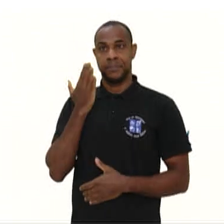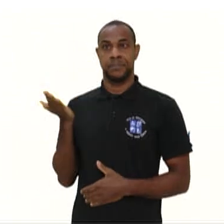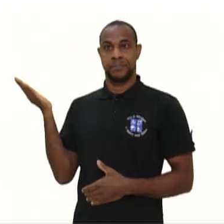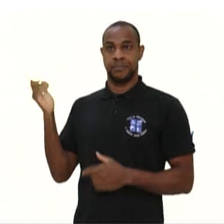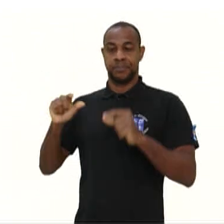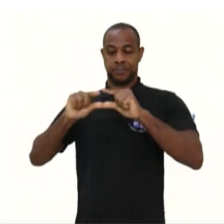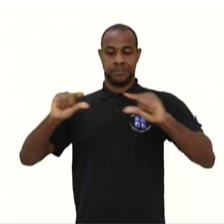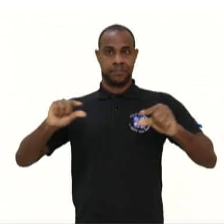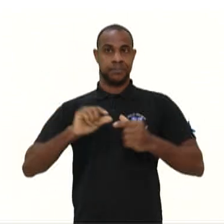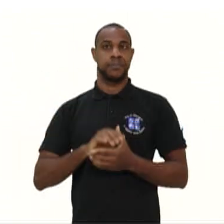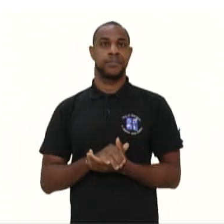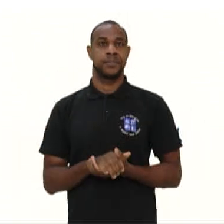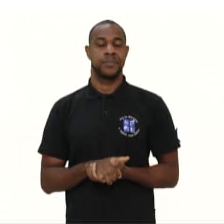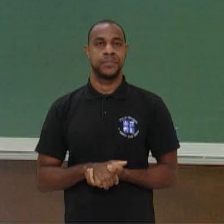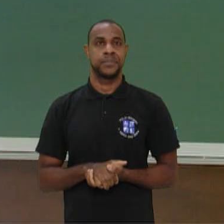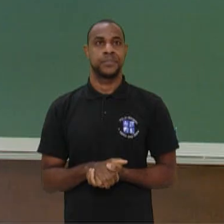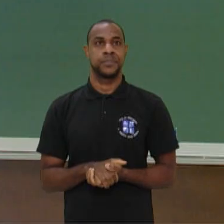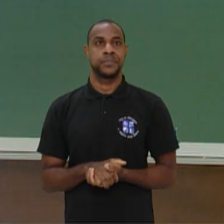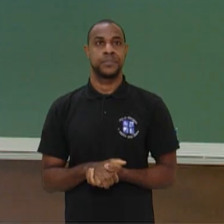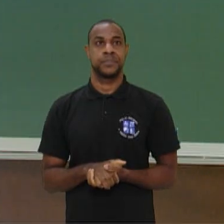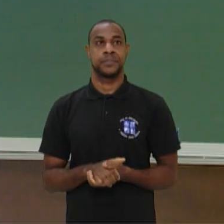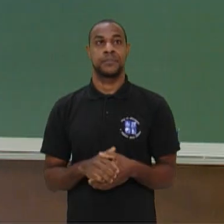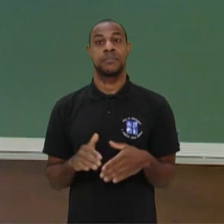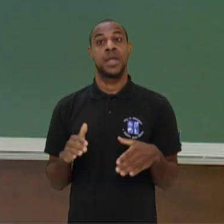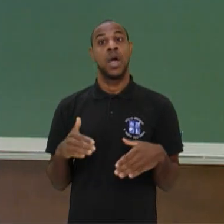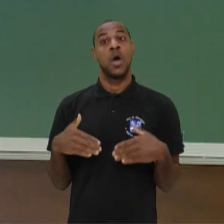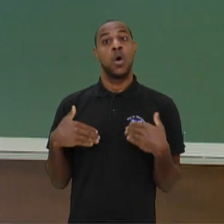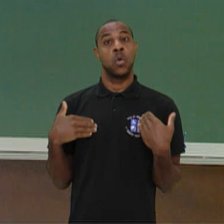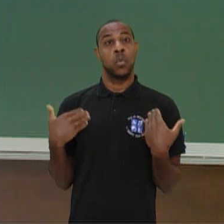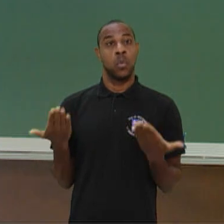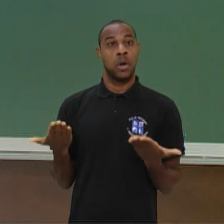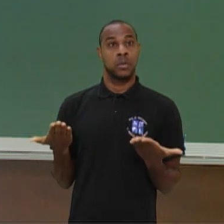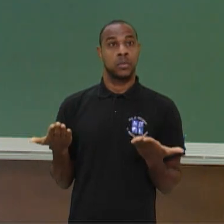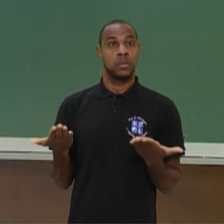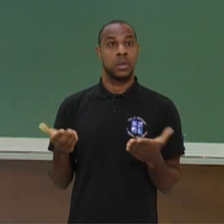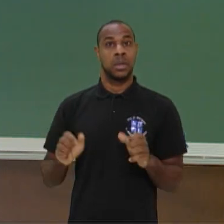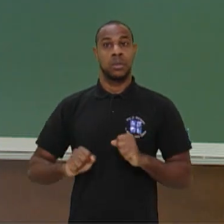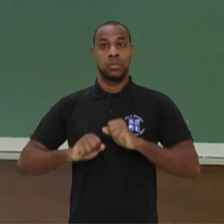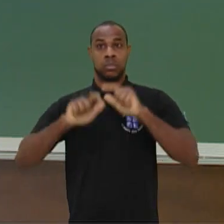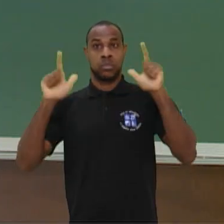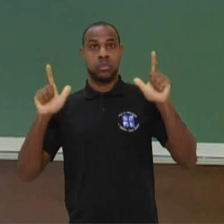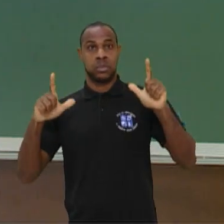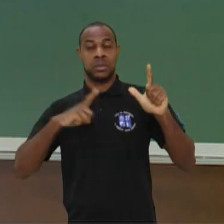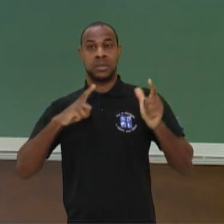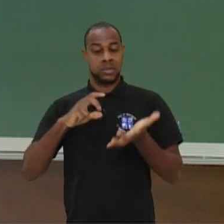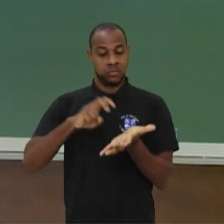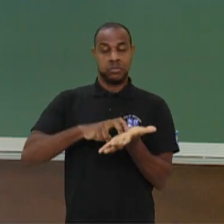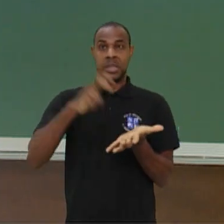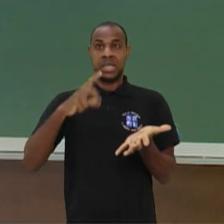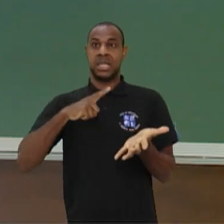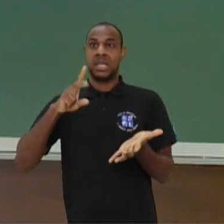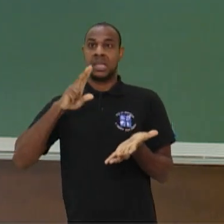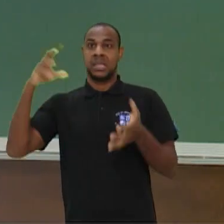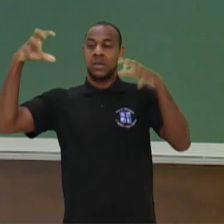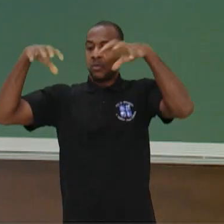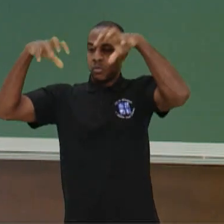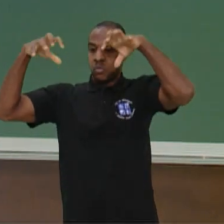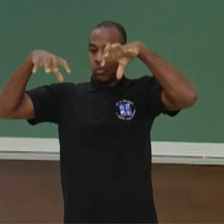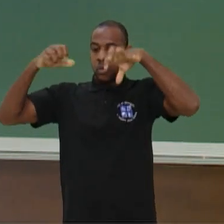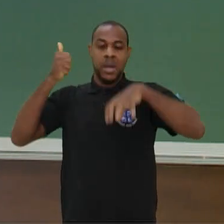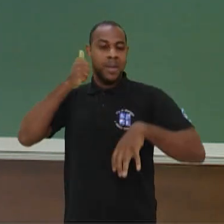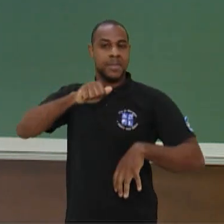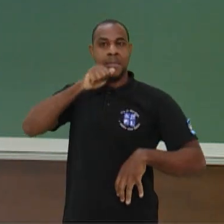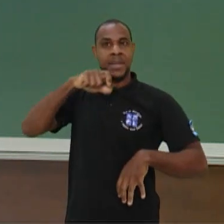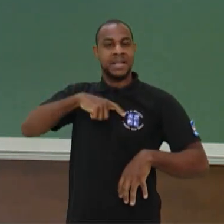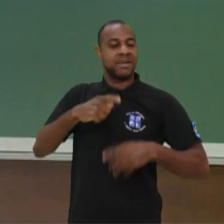mother was singing in the kitchen. Quando acordei, essa manhã estava chovendo e minha mãe estava